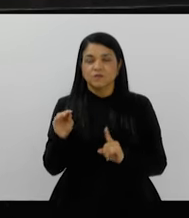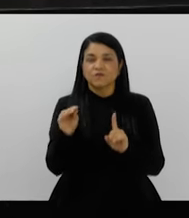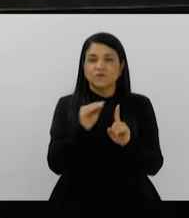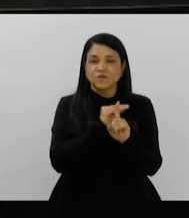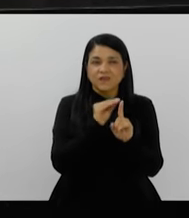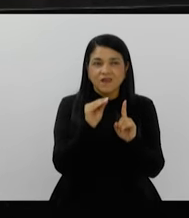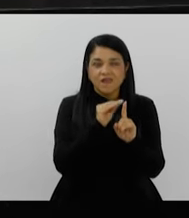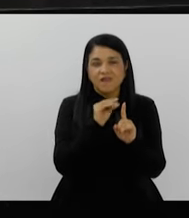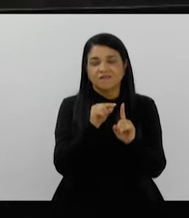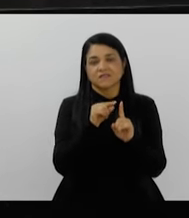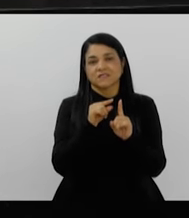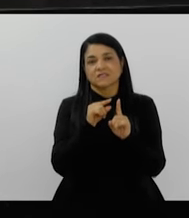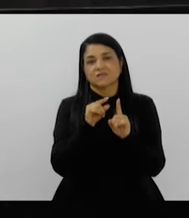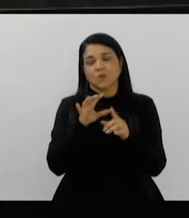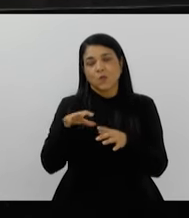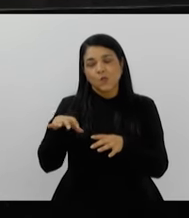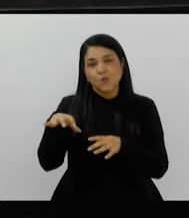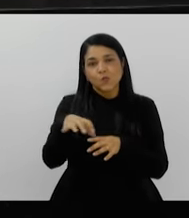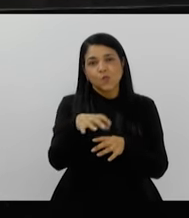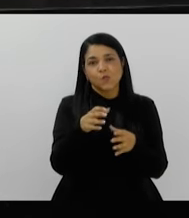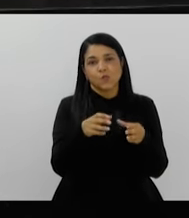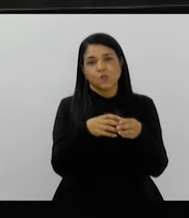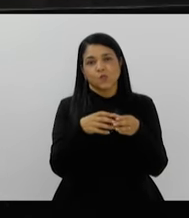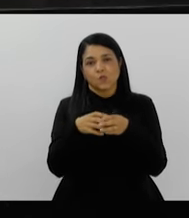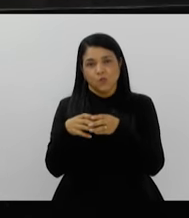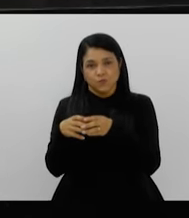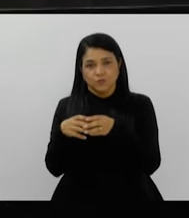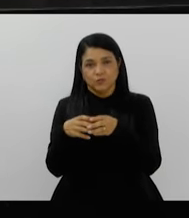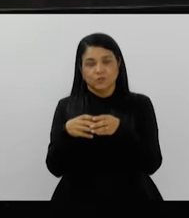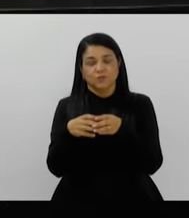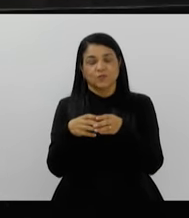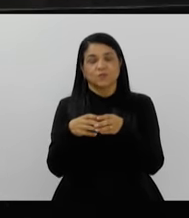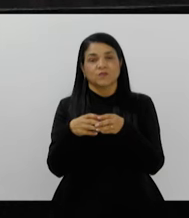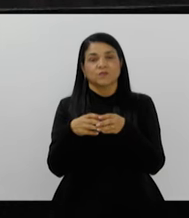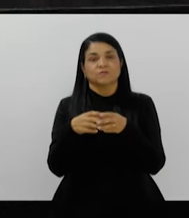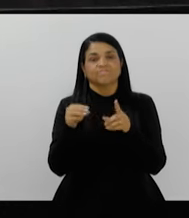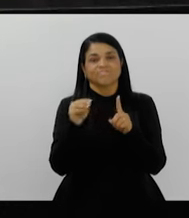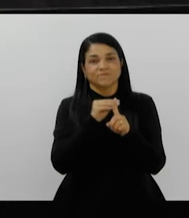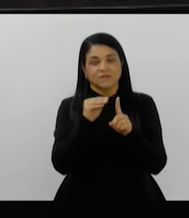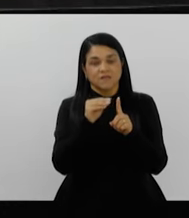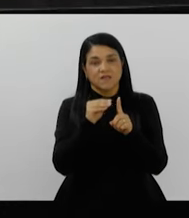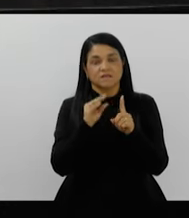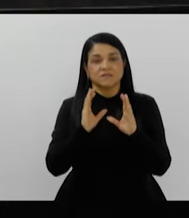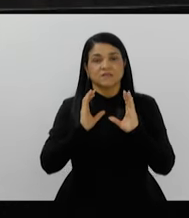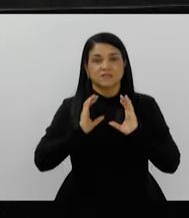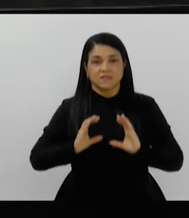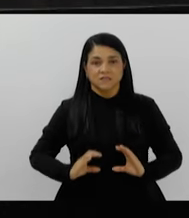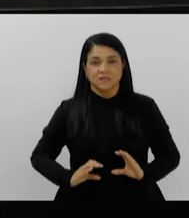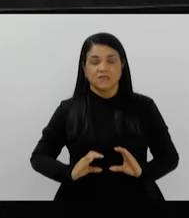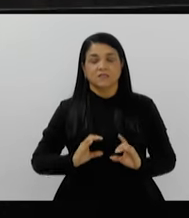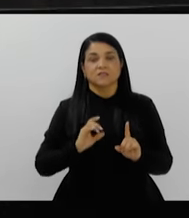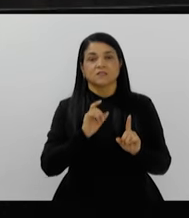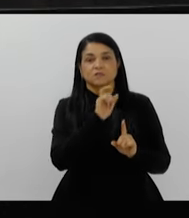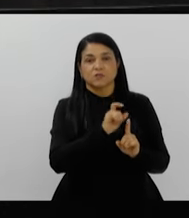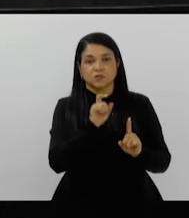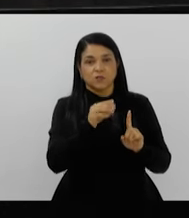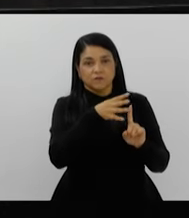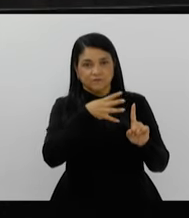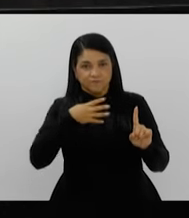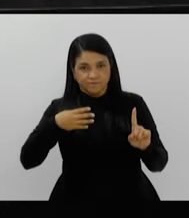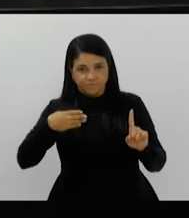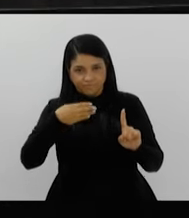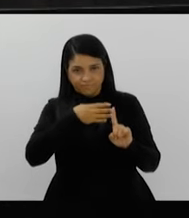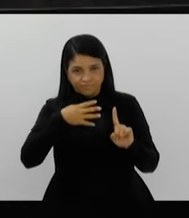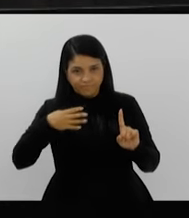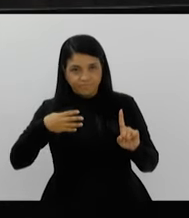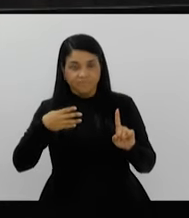vulneráveis ou de segmentos vulnerabilizados como a cidadania das pessoas LGBTQI+PNB+. Ou seja,